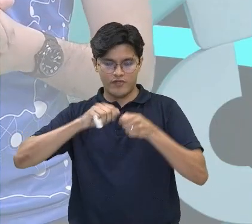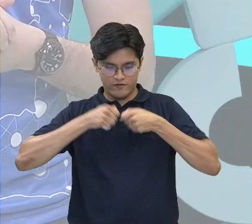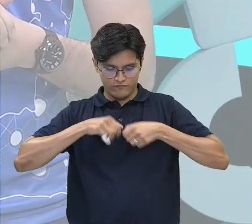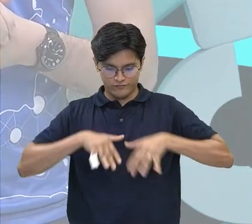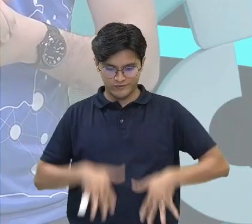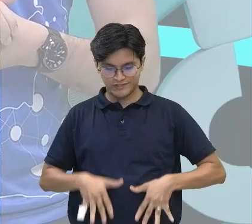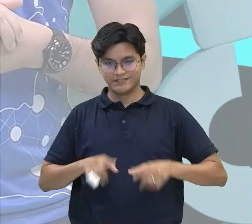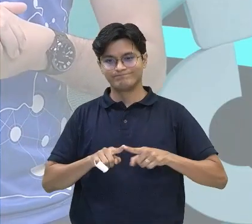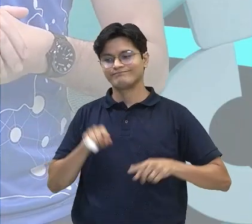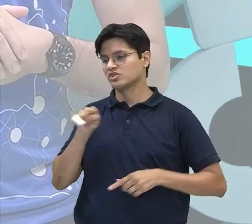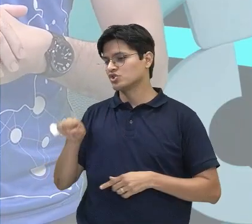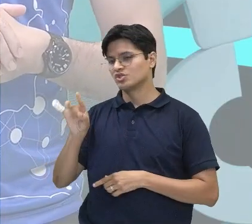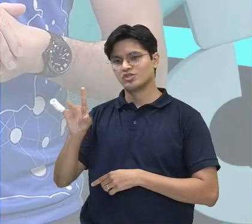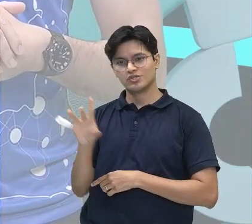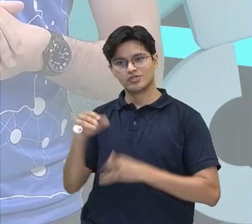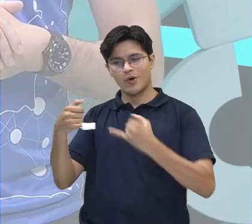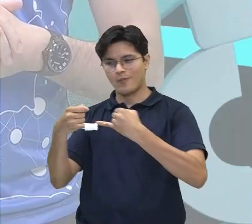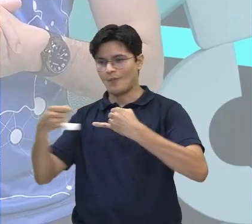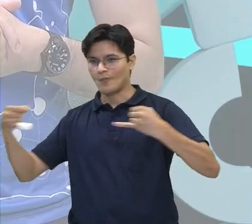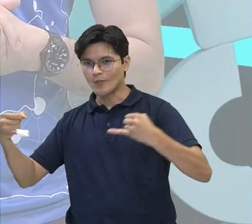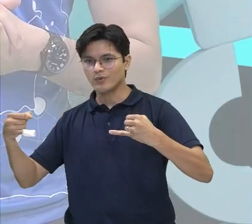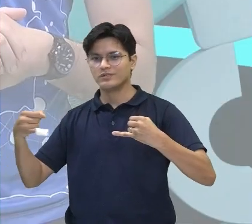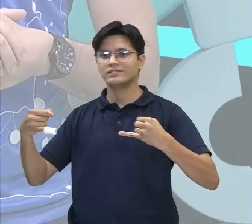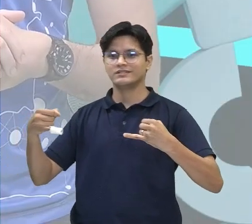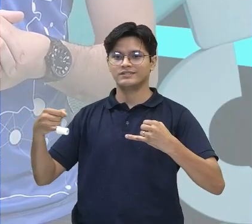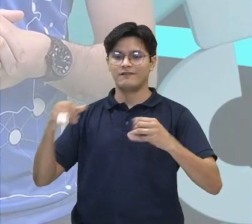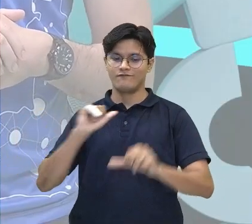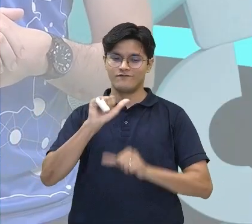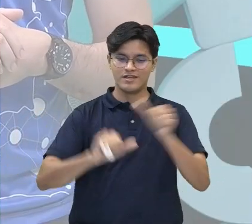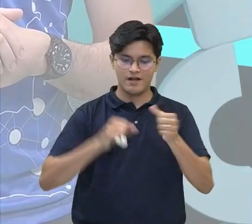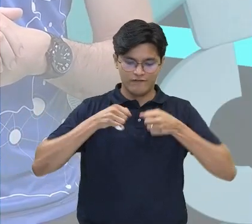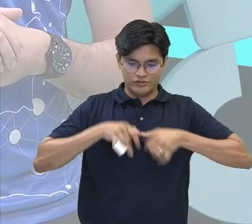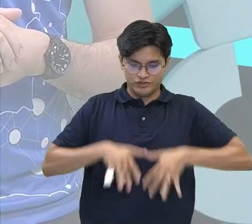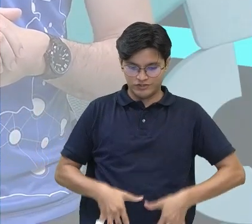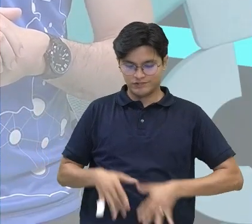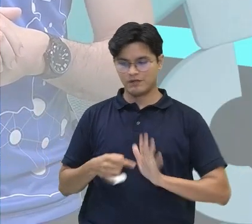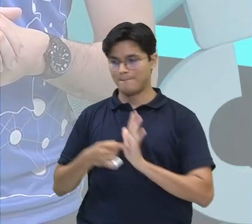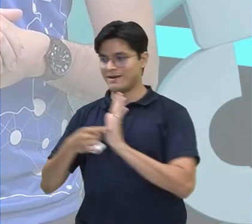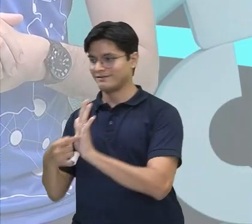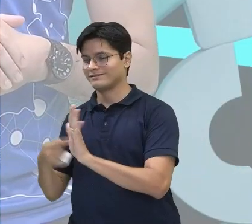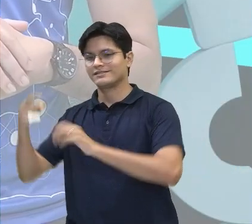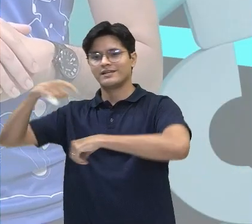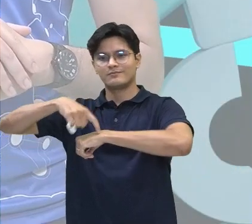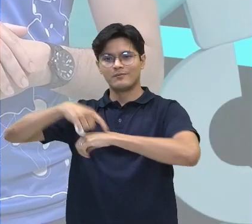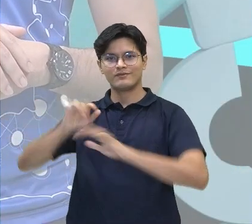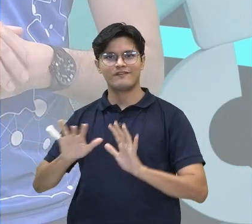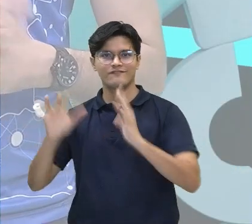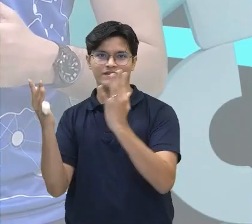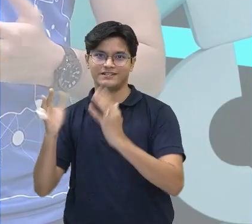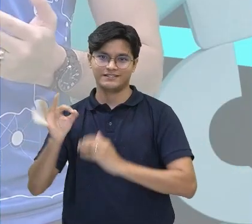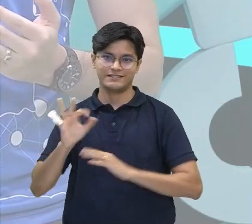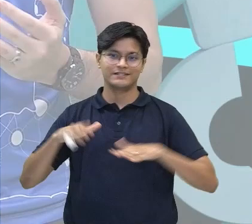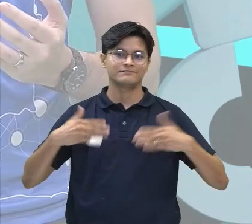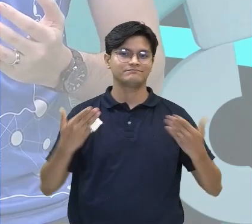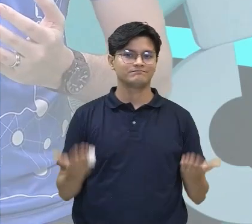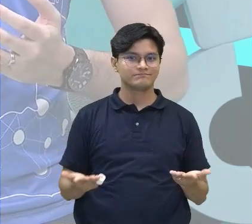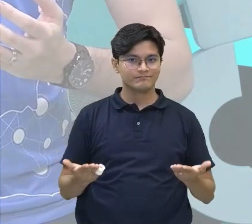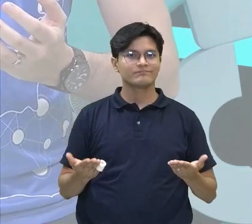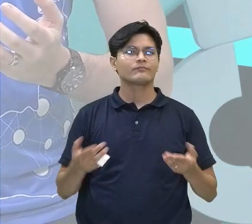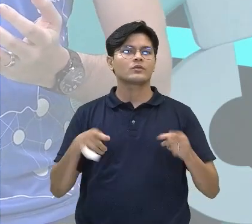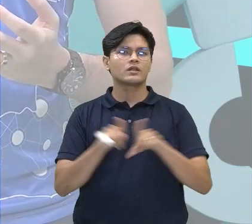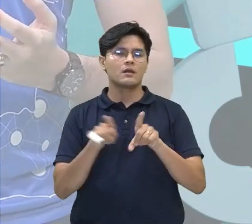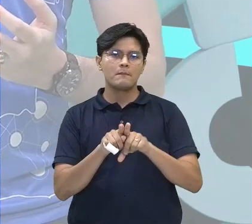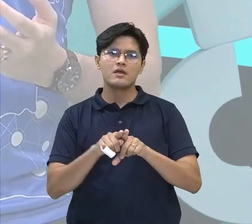festa. Que representam metáforas de papéis sociais e pessoais. A gente tem muito isso nas relações de trabalho, é algo que o Machado de